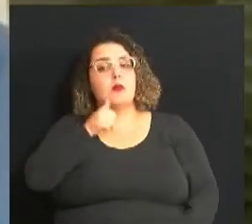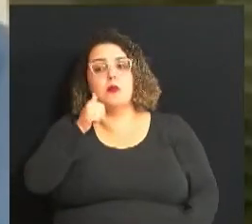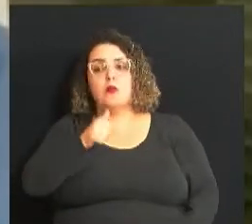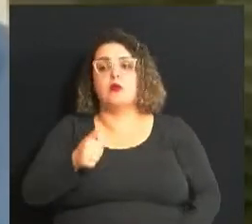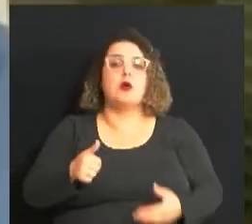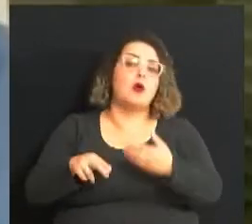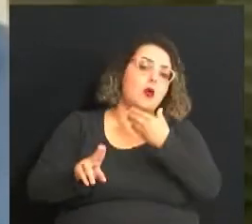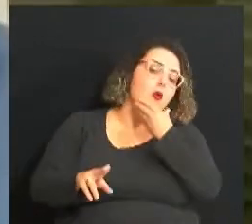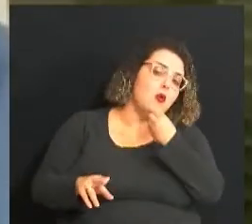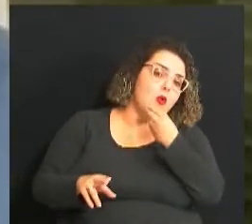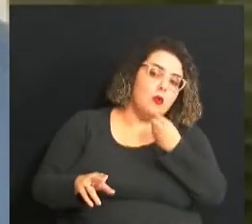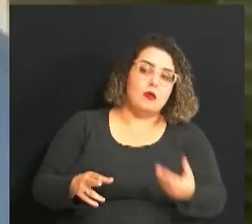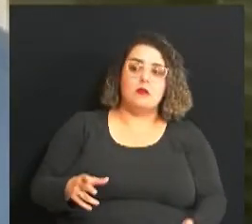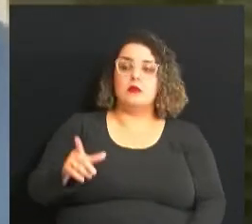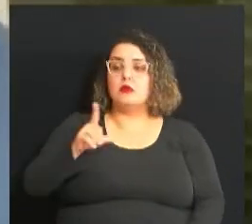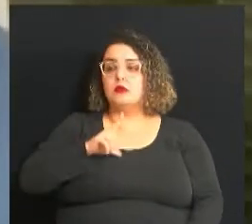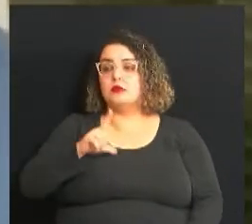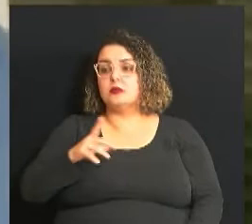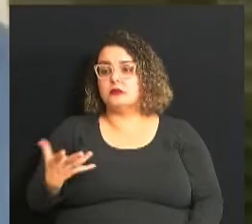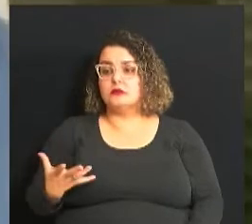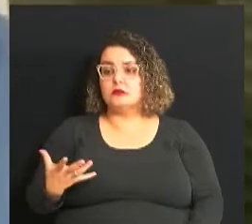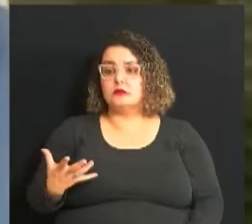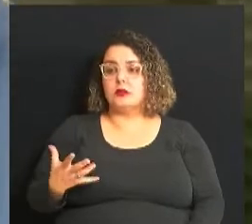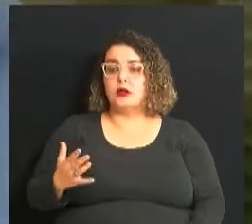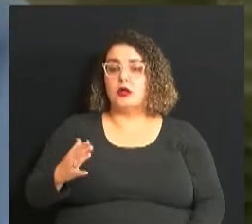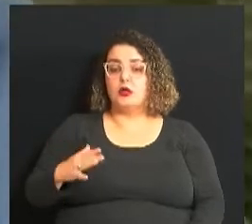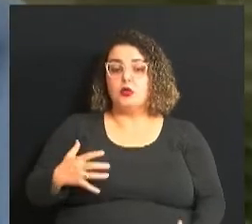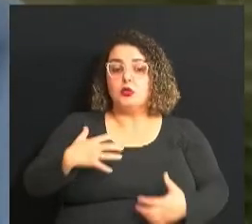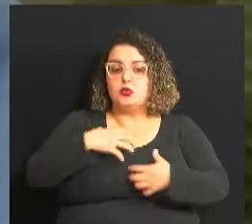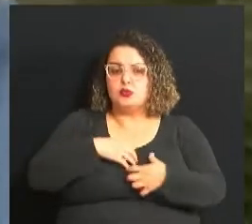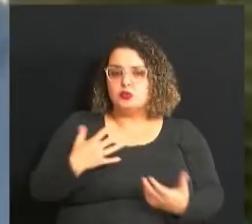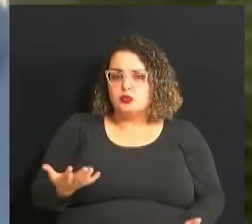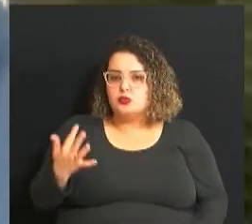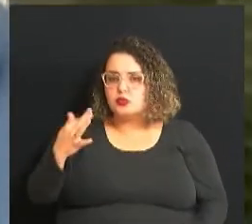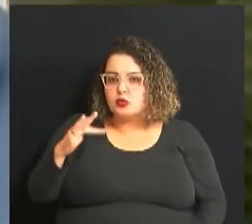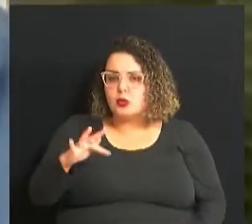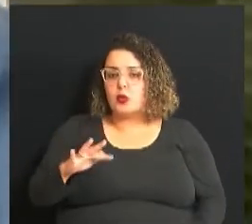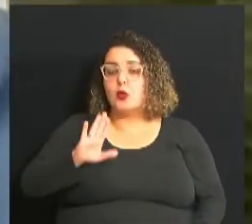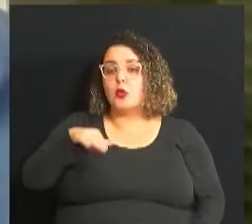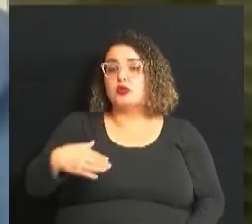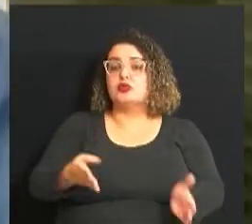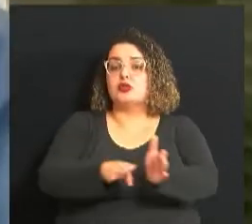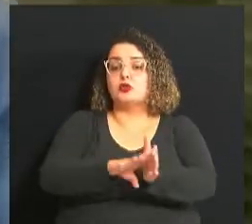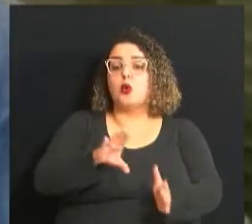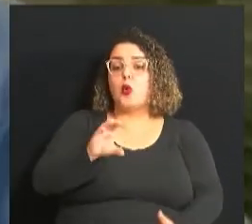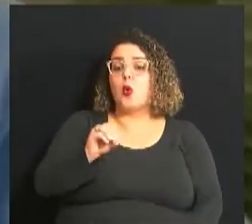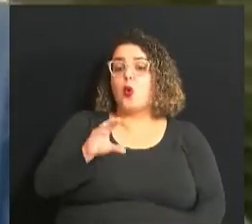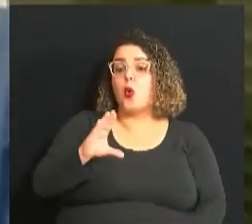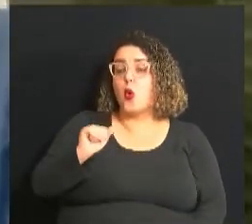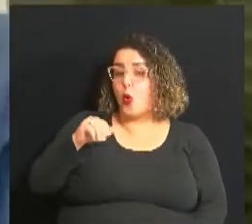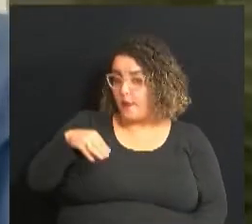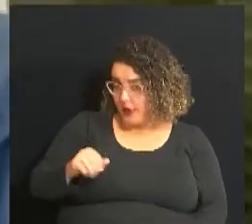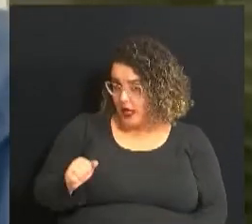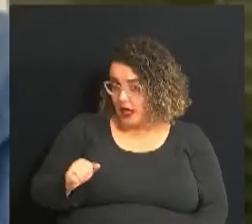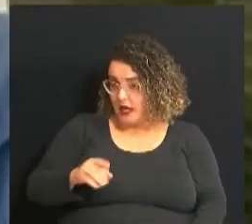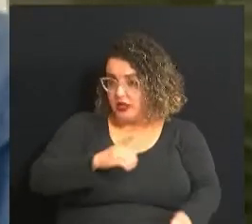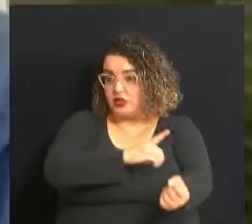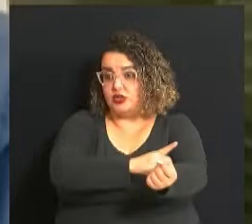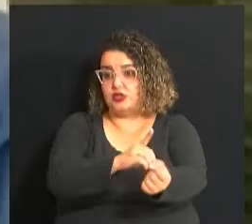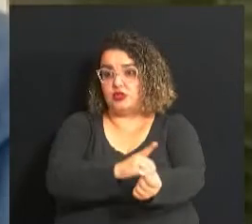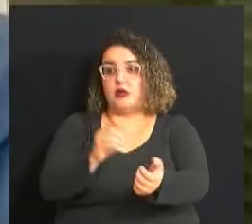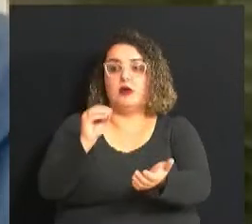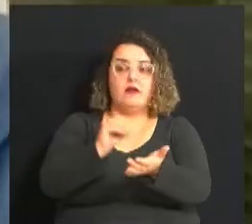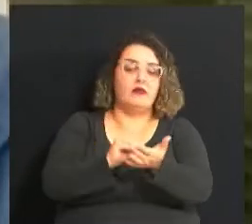ter sintomas, por exemplo, quando entrar em coma diabético. Isso é muito comum. O indivíduo que tem, por exemplo, uma falta de